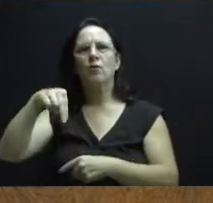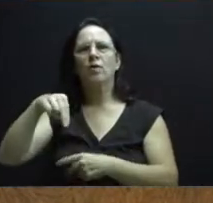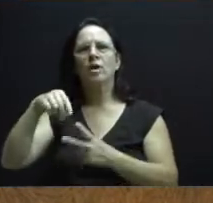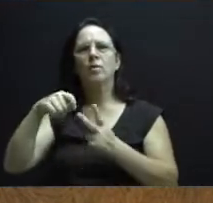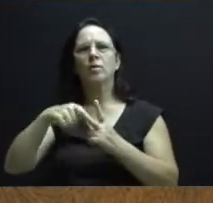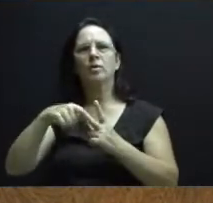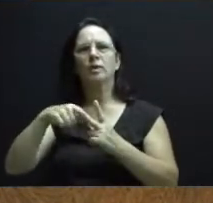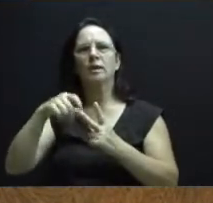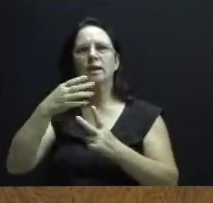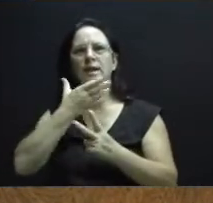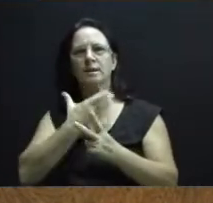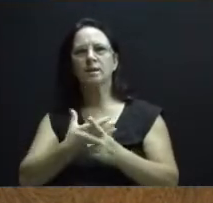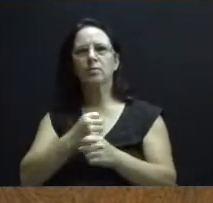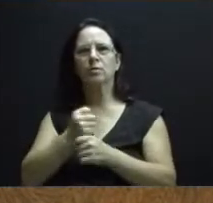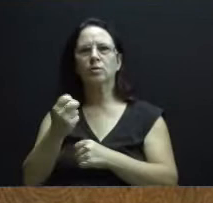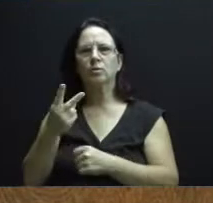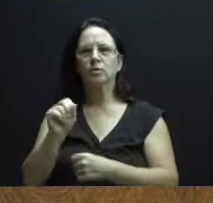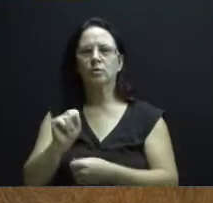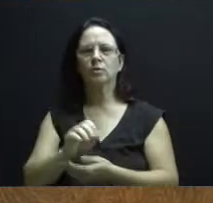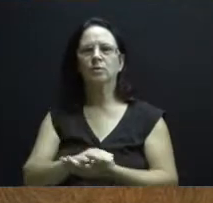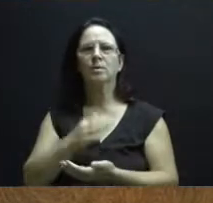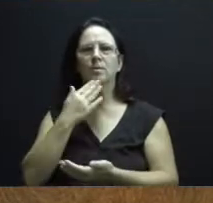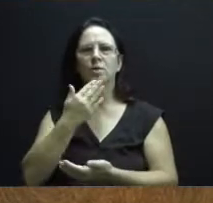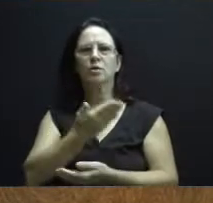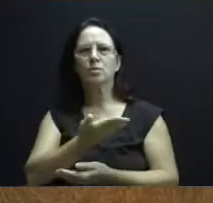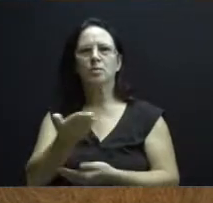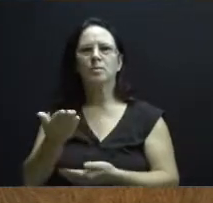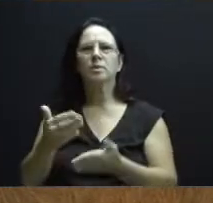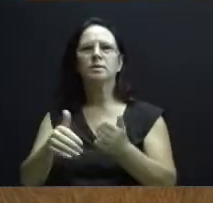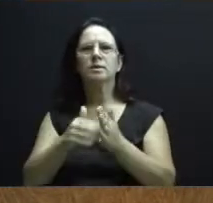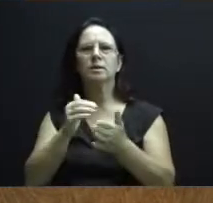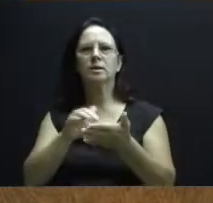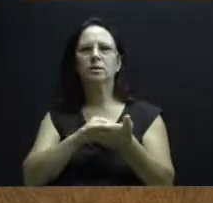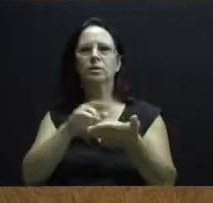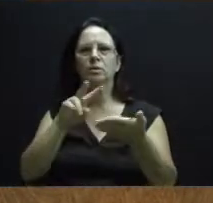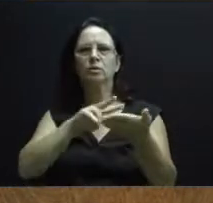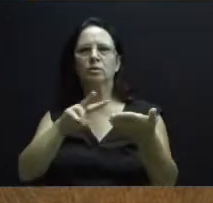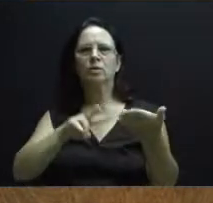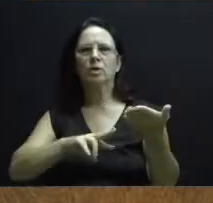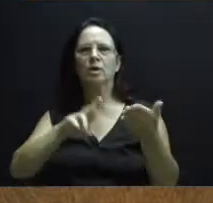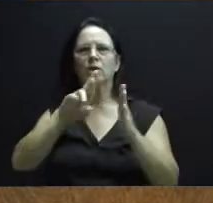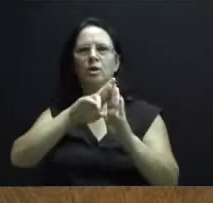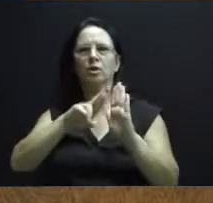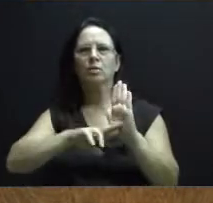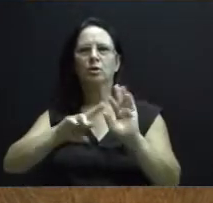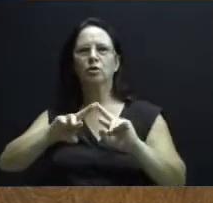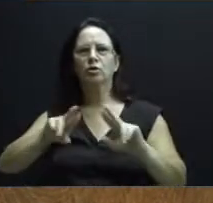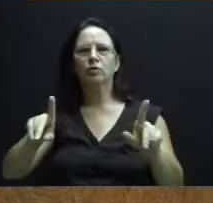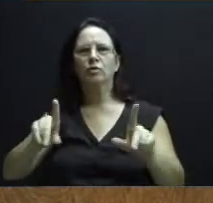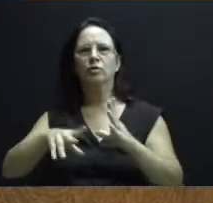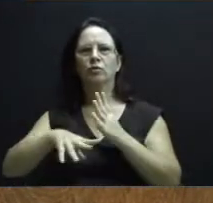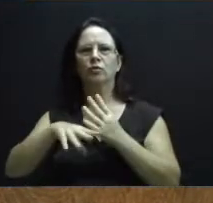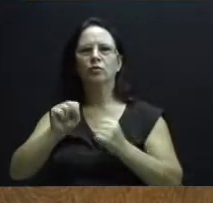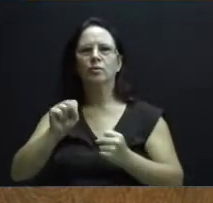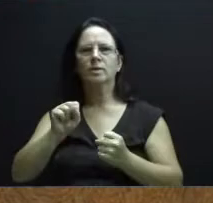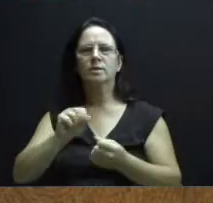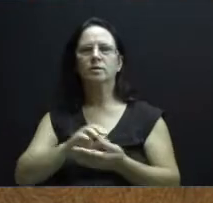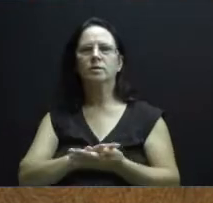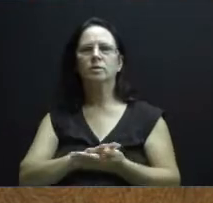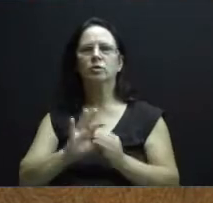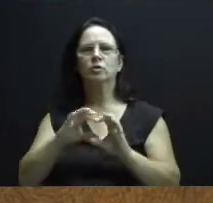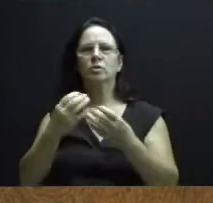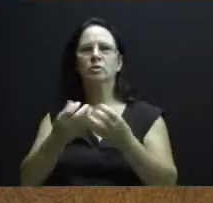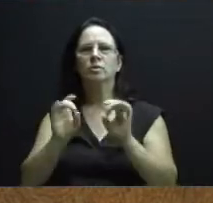2018 esse tal senhor primeiro secretário que proceda à leitura de requerimentos que versam sobre formação de